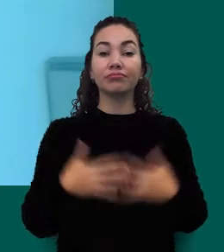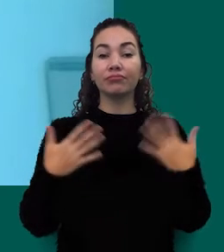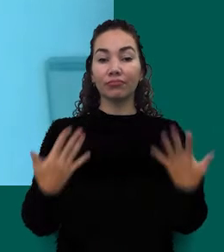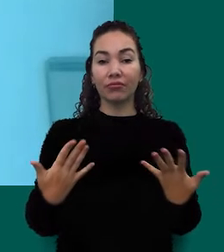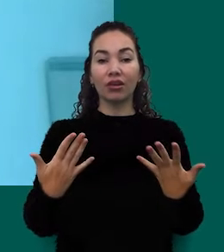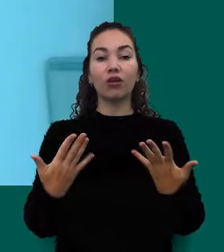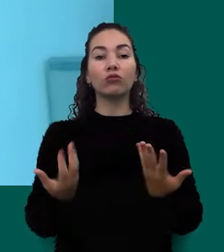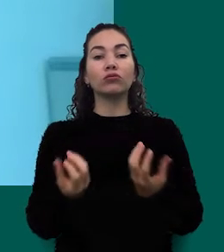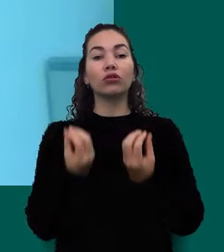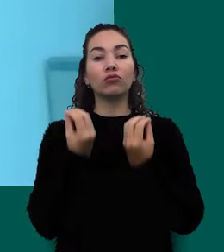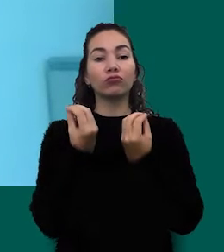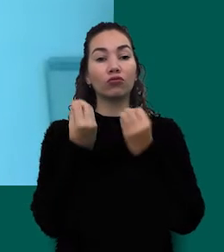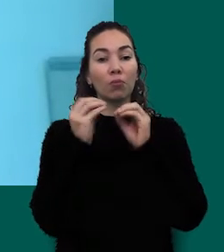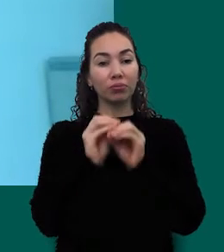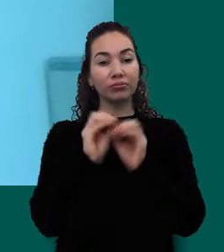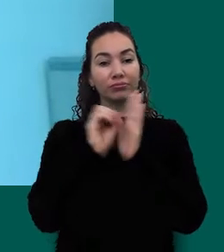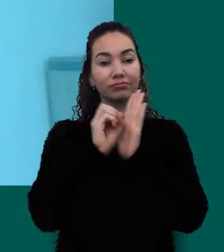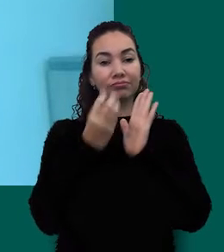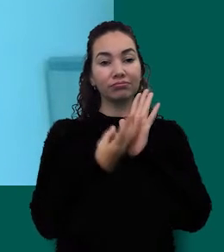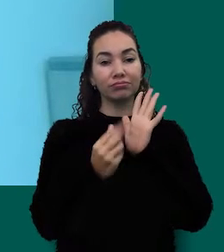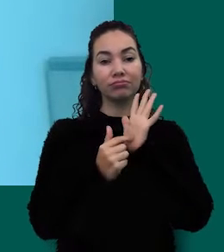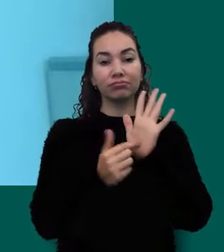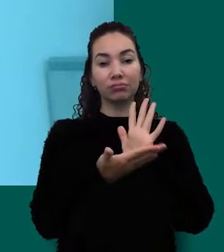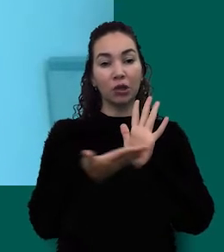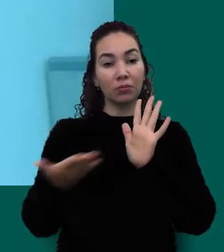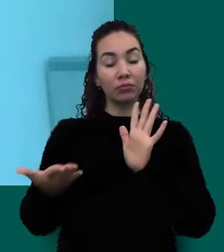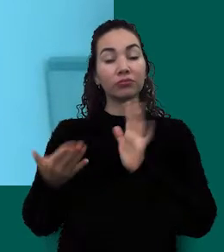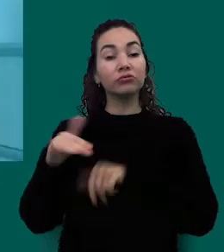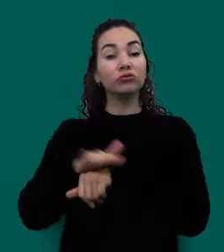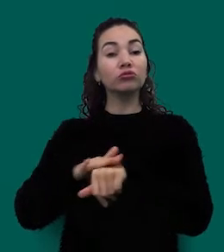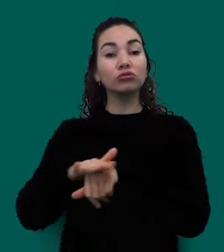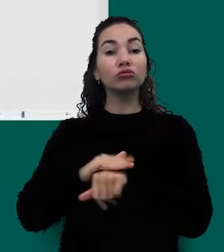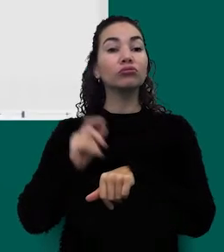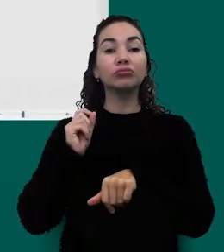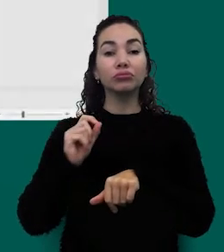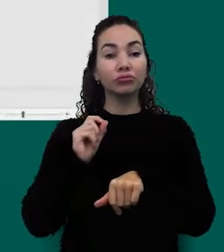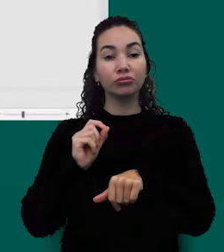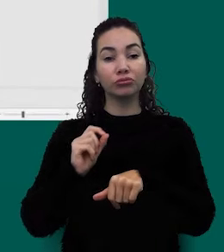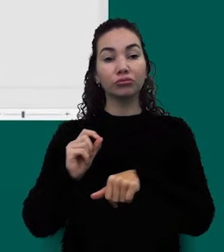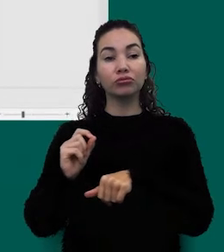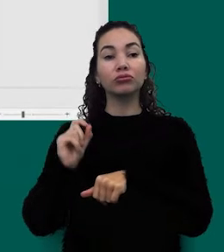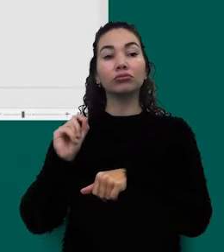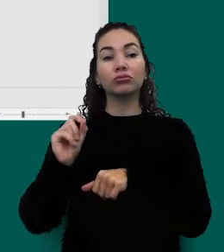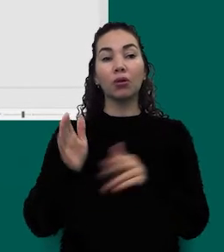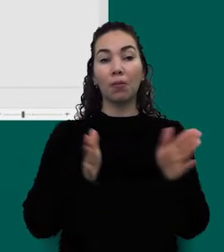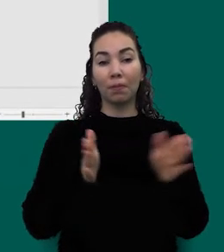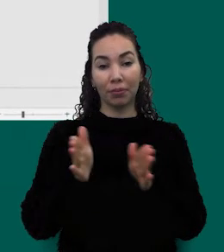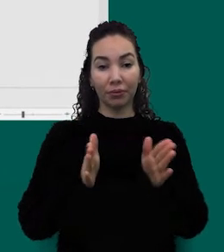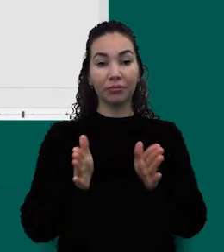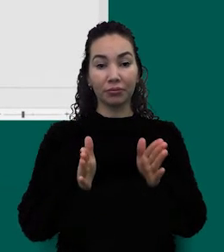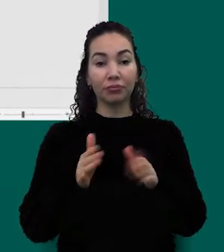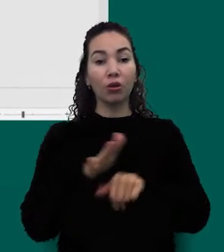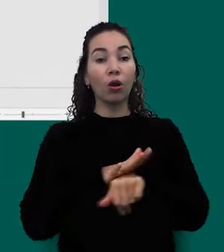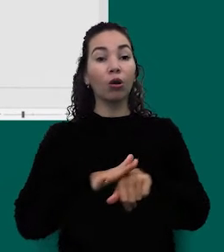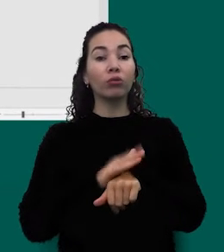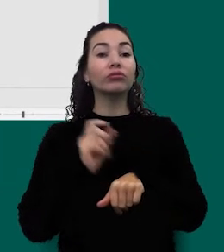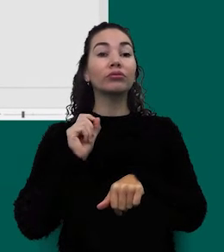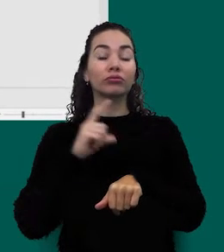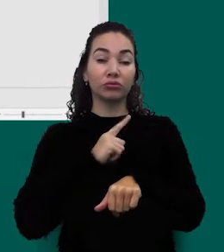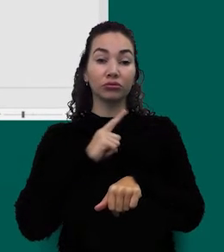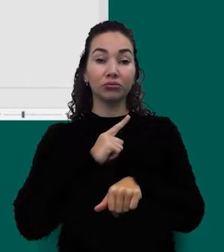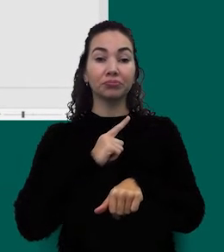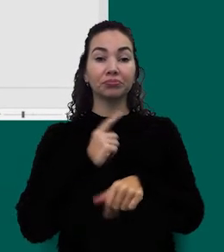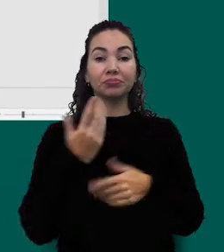estar compartilhando o material com vocês e nós estaremos conversando, então, no decorrer de um determinado período, aonde, então,